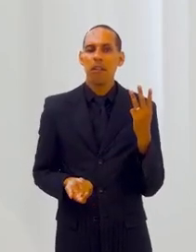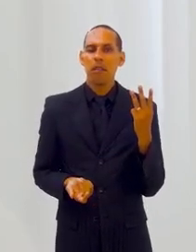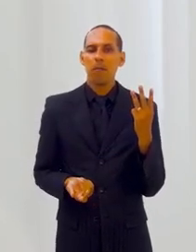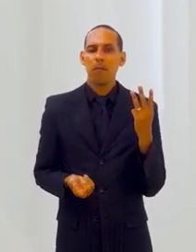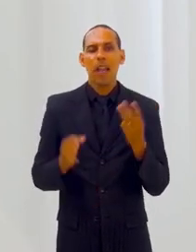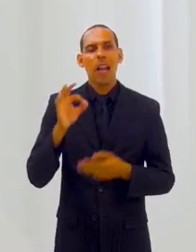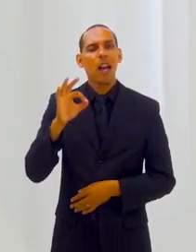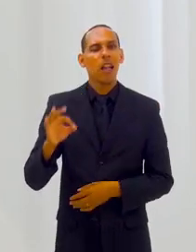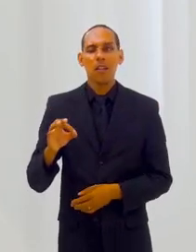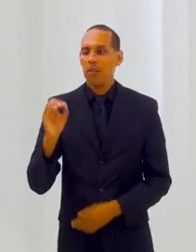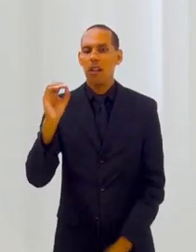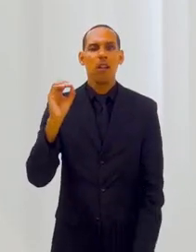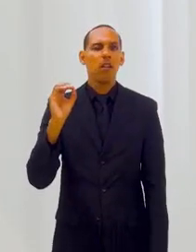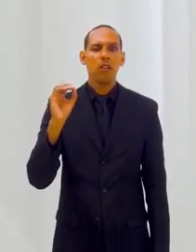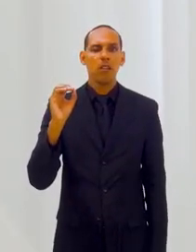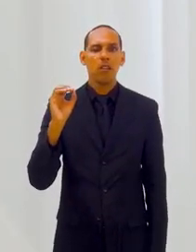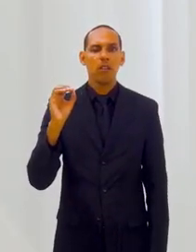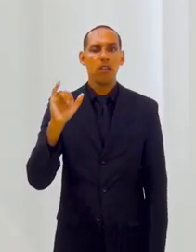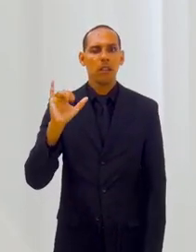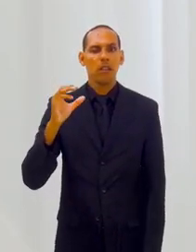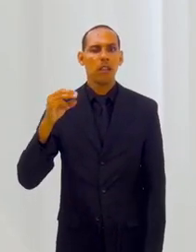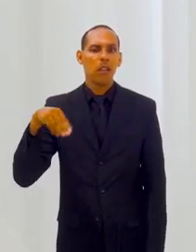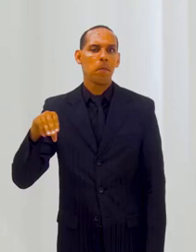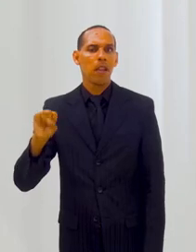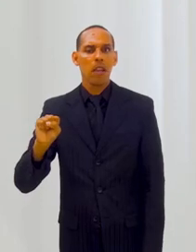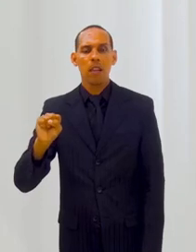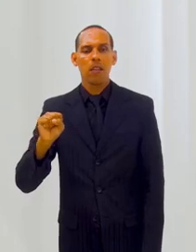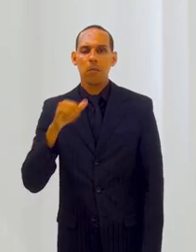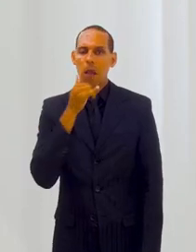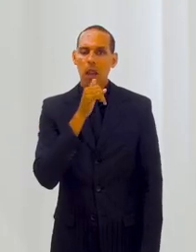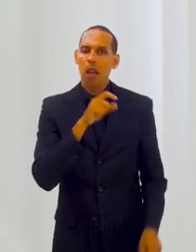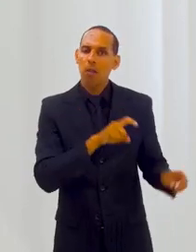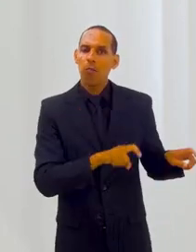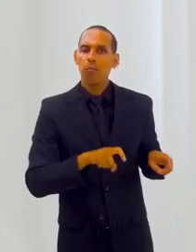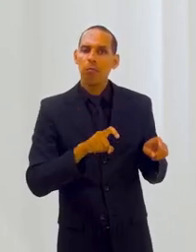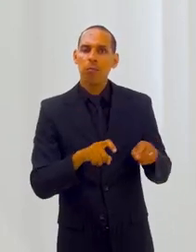tinham alíquota zero de ICMS da energia rural.